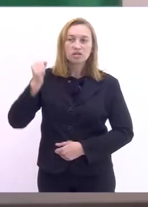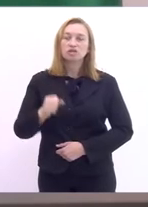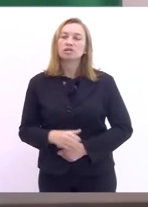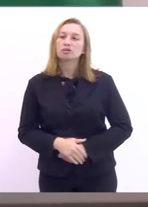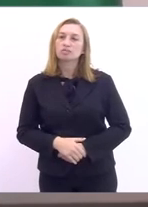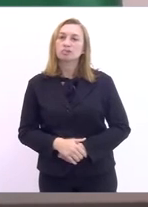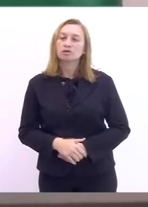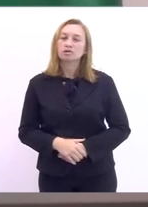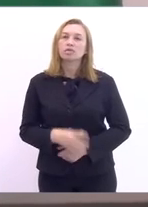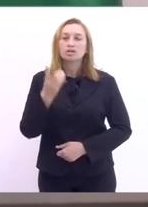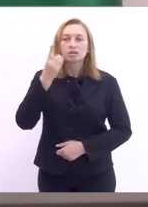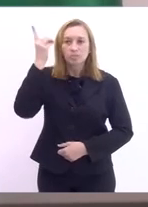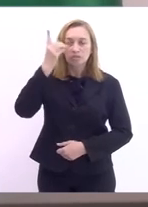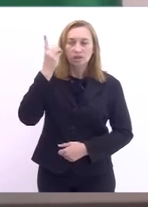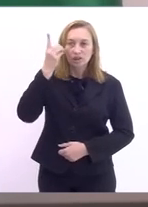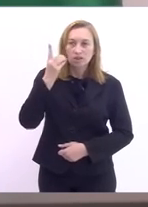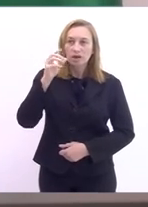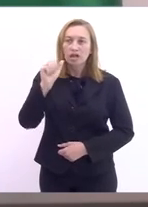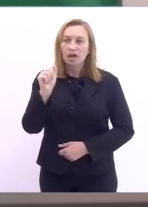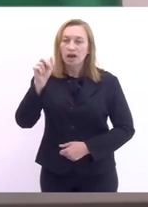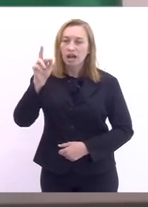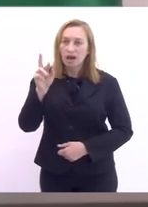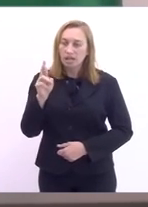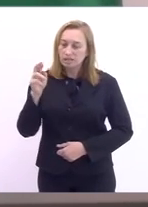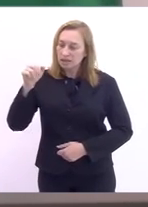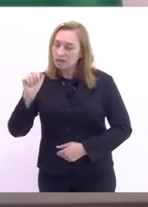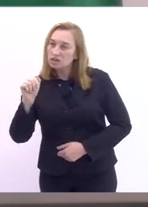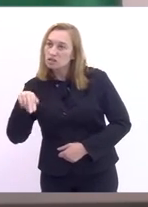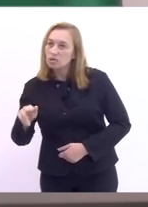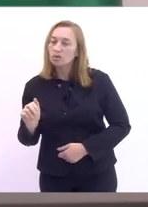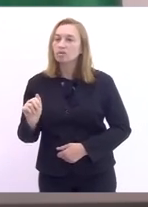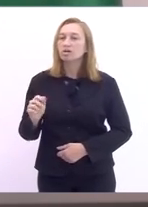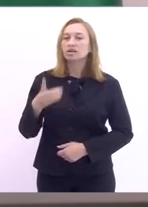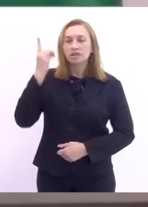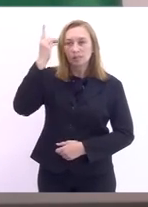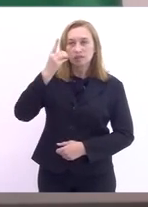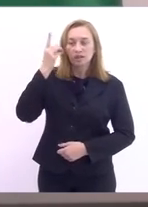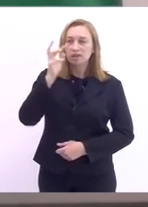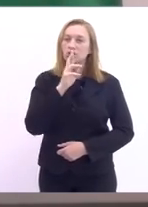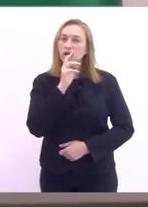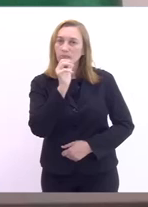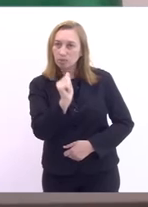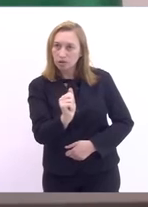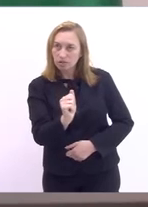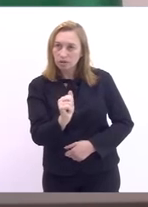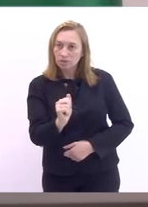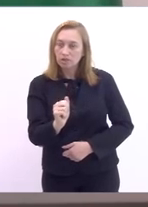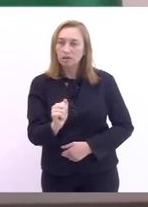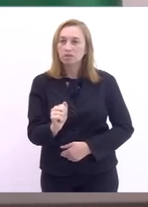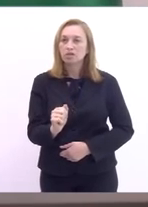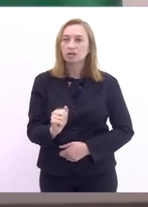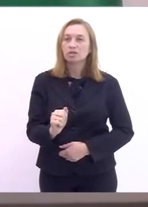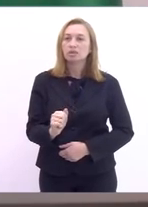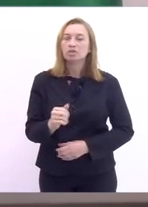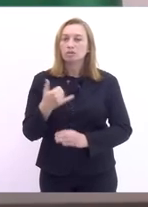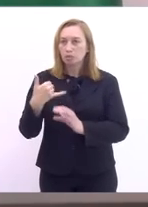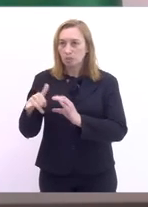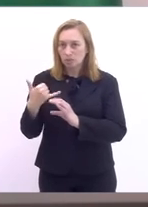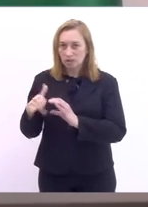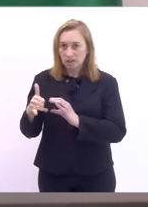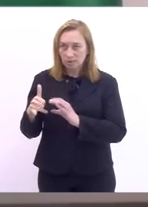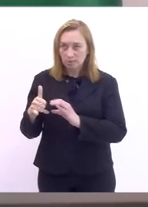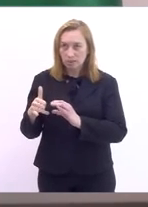Pacheco, deputado Anderson e deputado Amorim. Então, por zap,